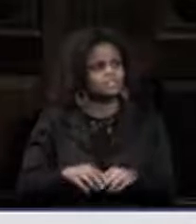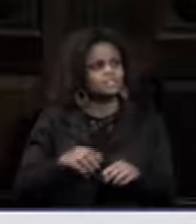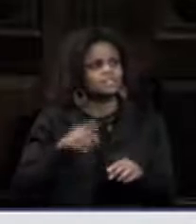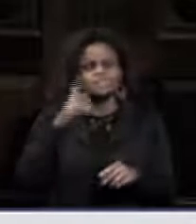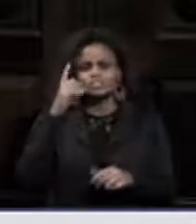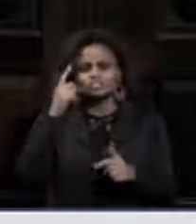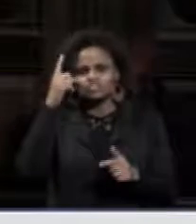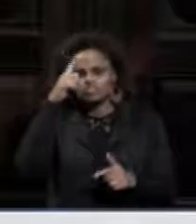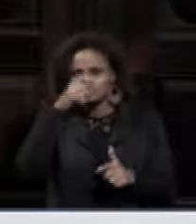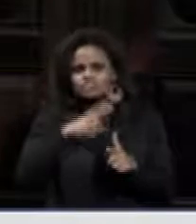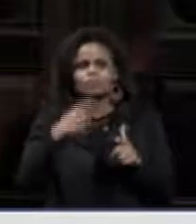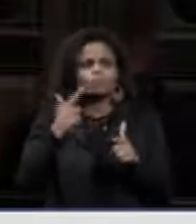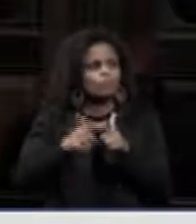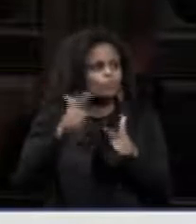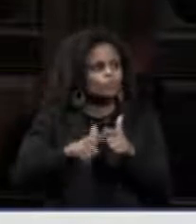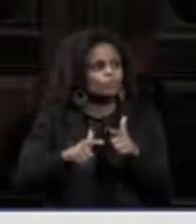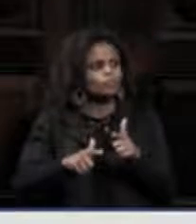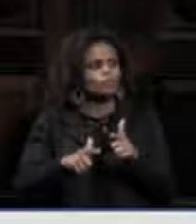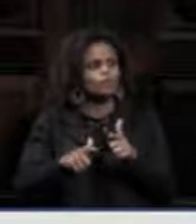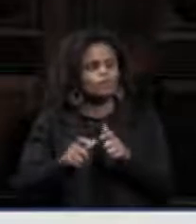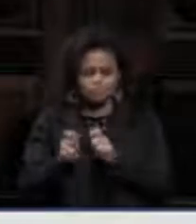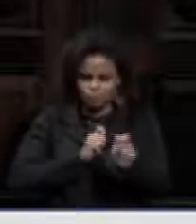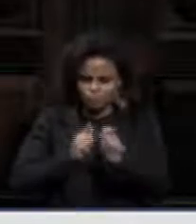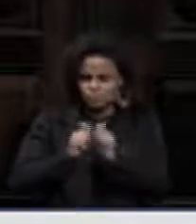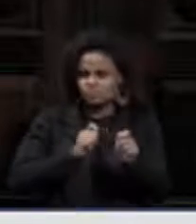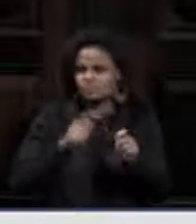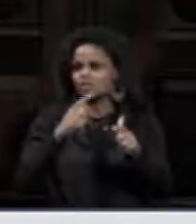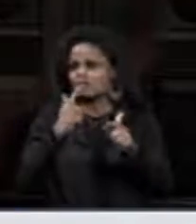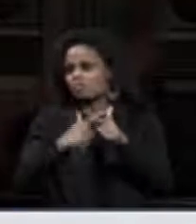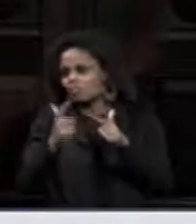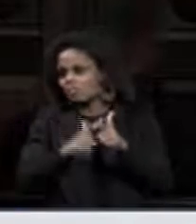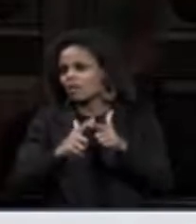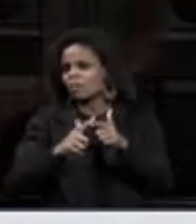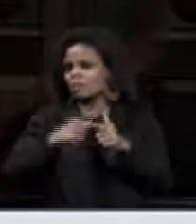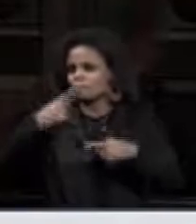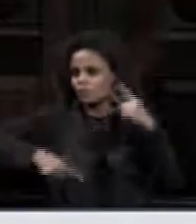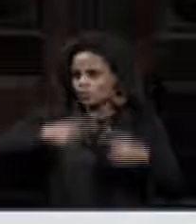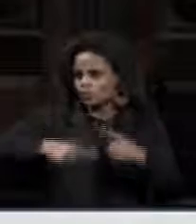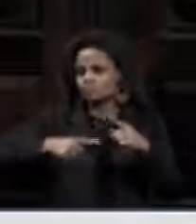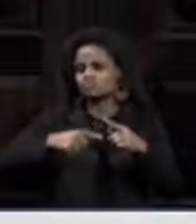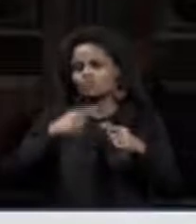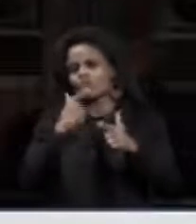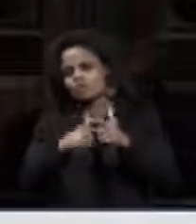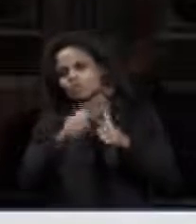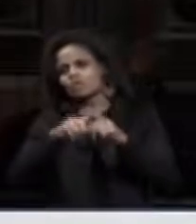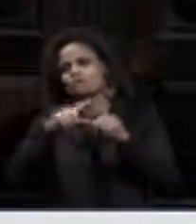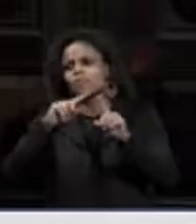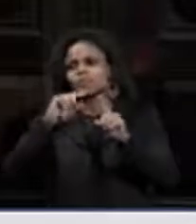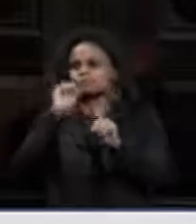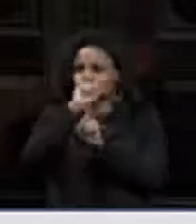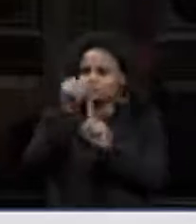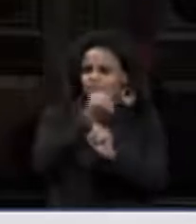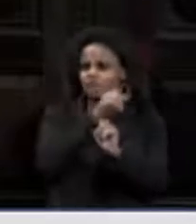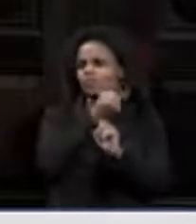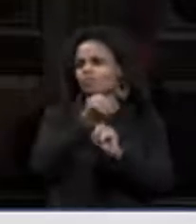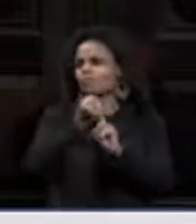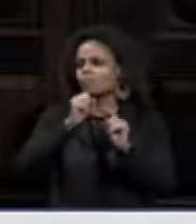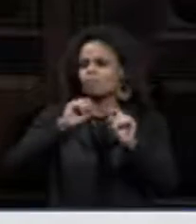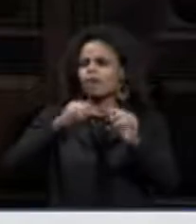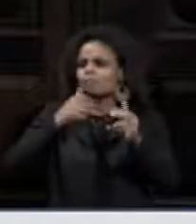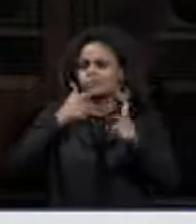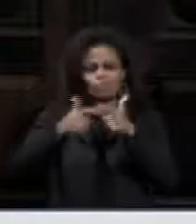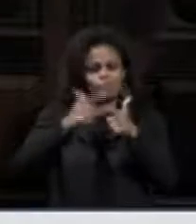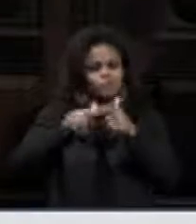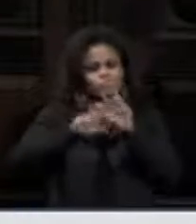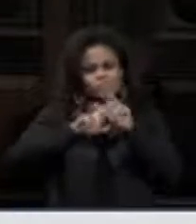financeiro, dificuldades de caráter político, de caráter social, de caráter ambiental, ou seja, todo tipo de